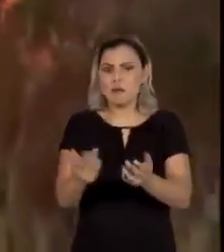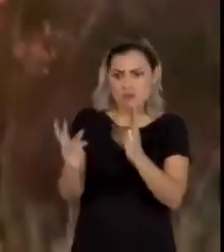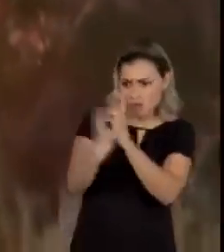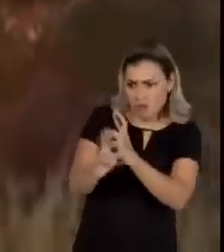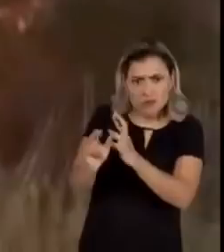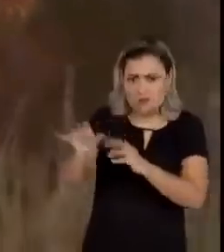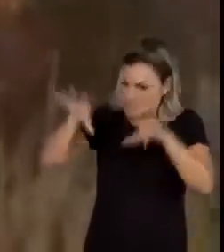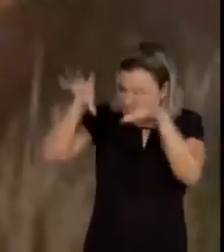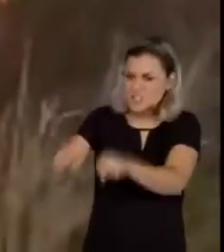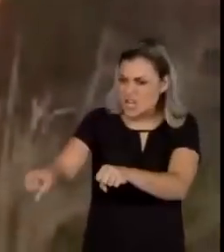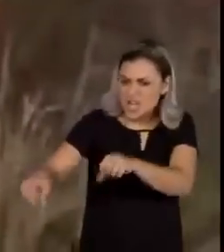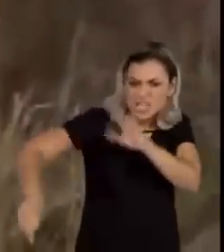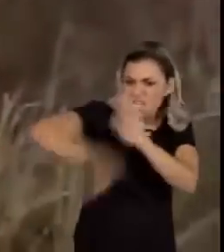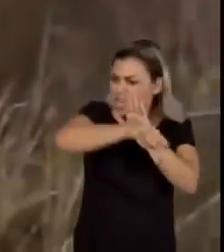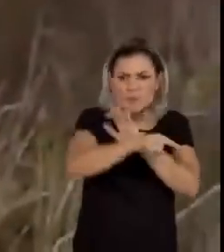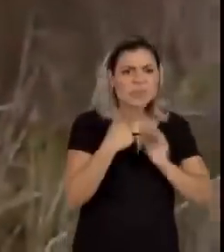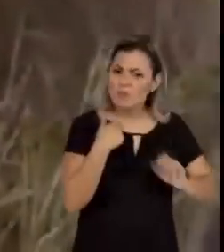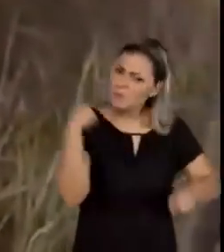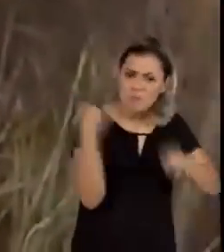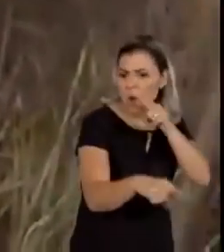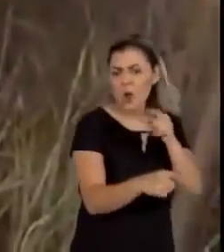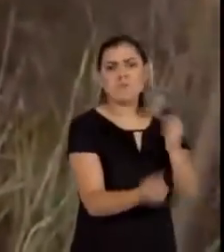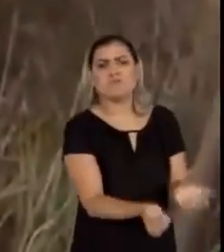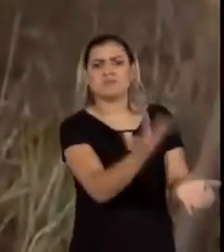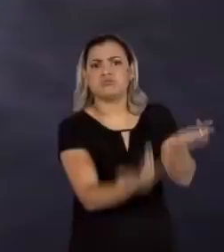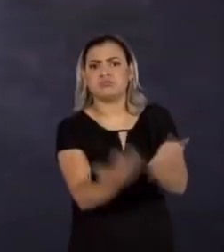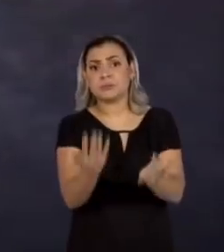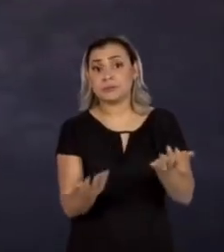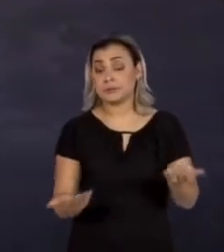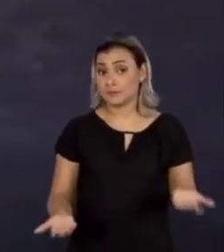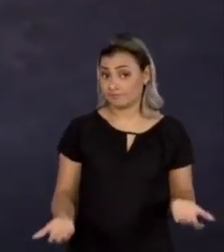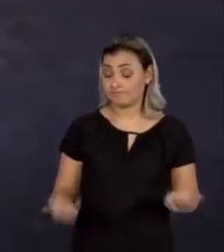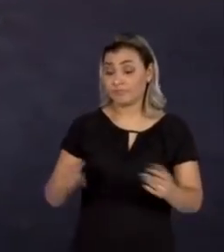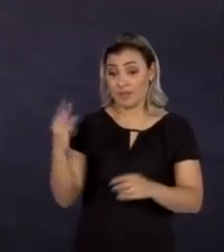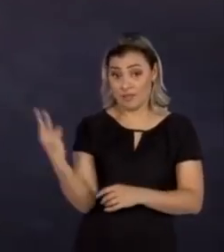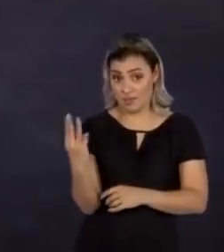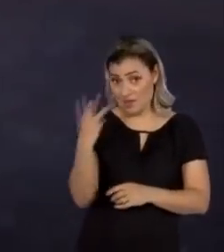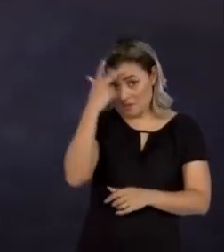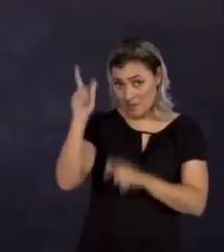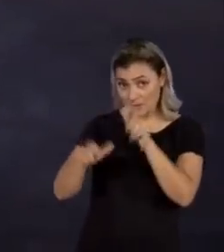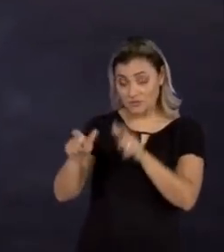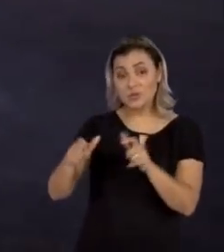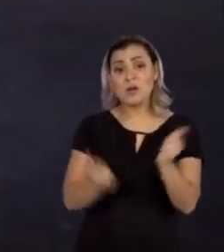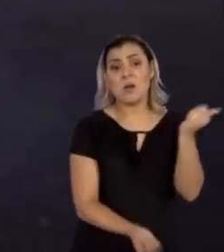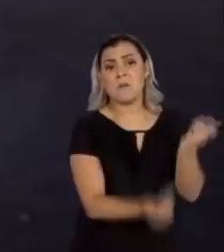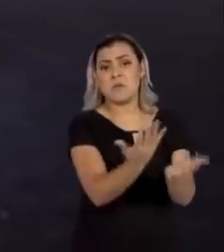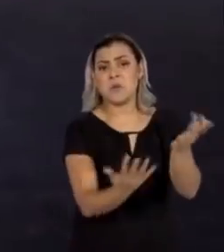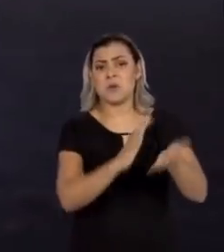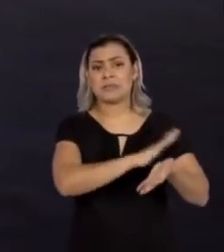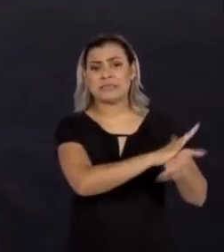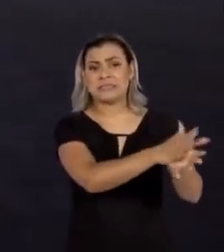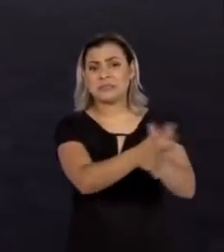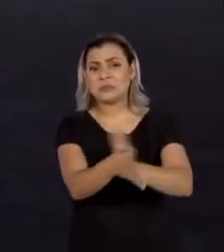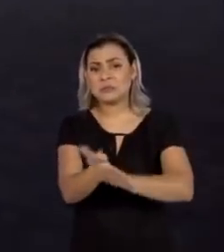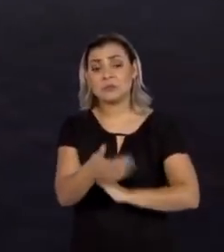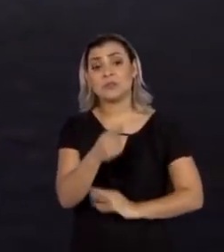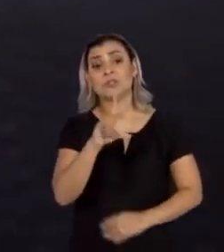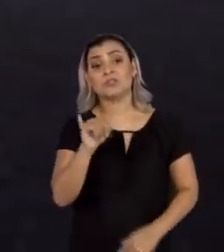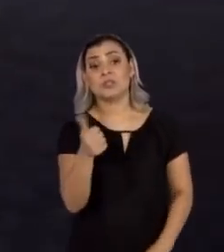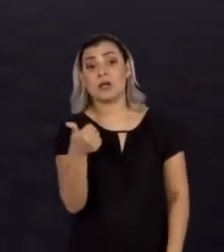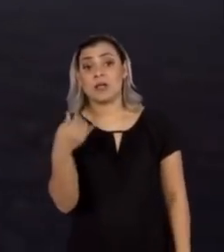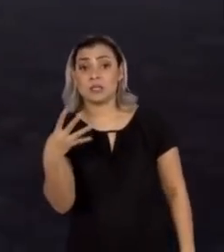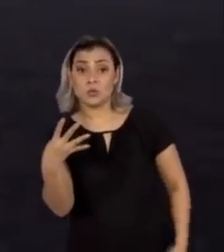da Brigada de Combate a Incêndios de Alter do Chão. O incêndio consumiu boa parte da área entre os dias